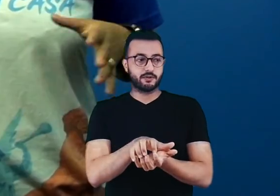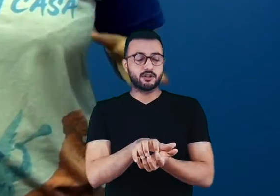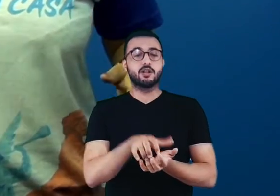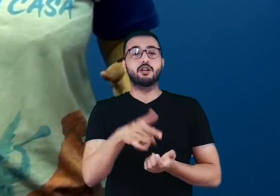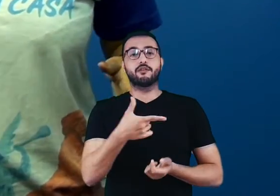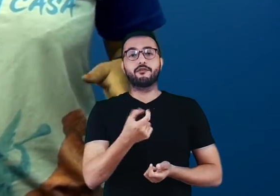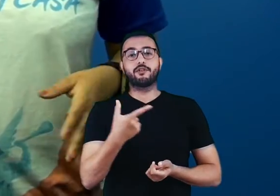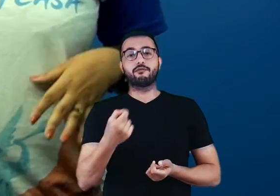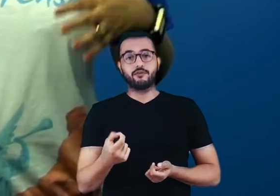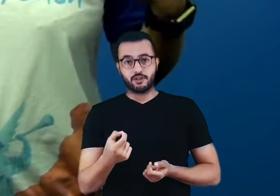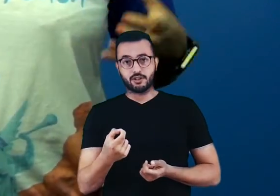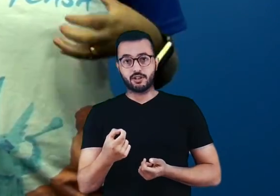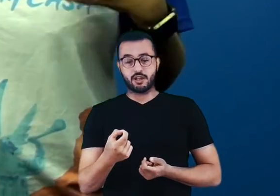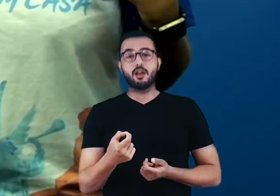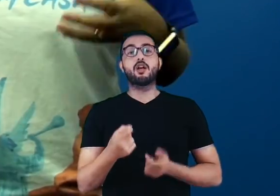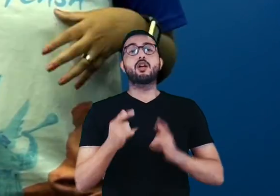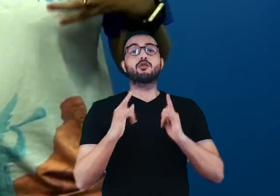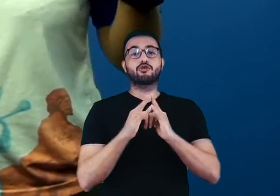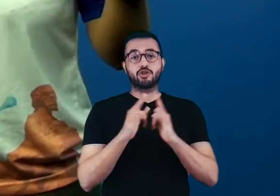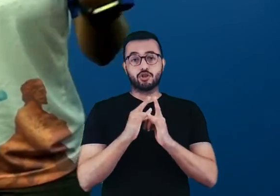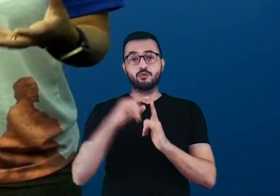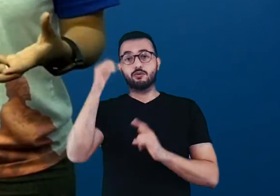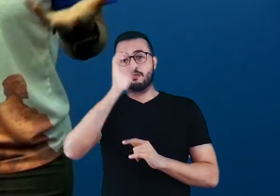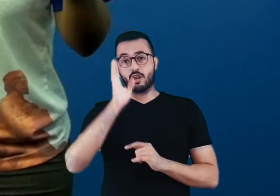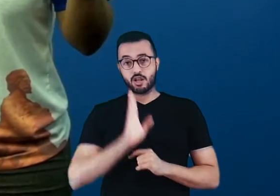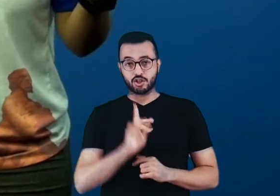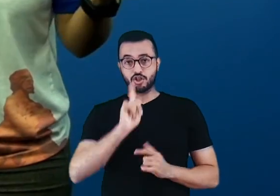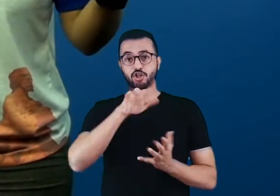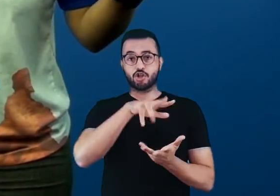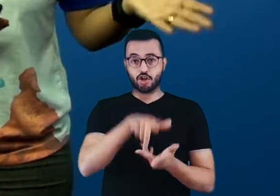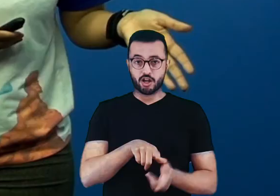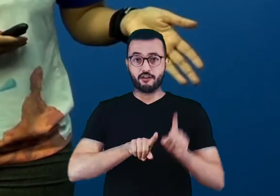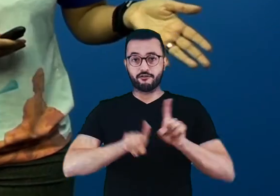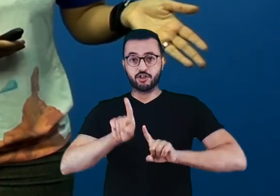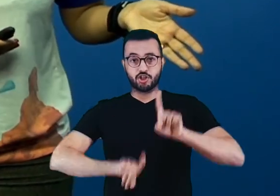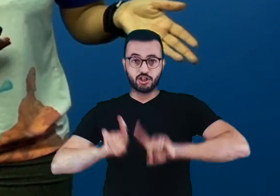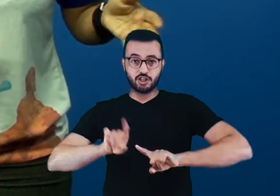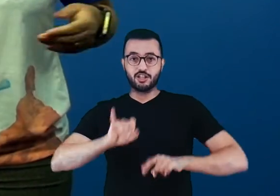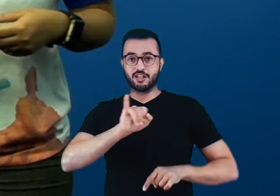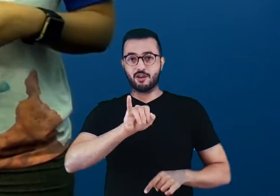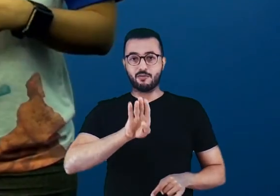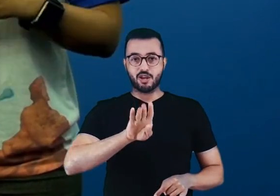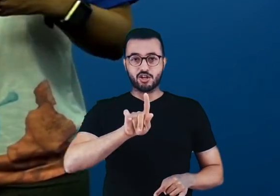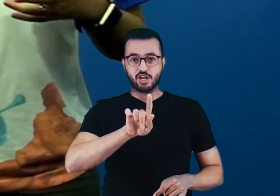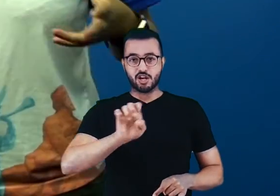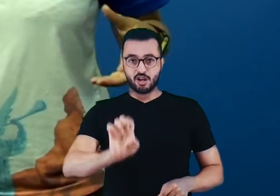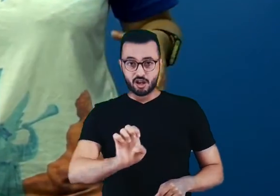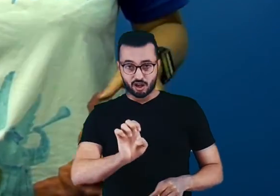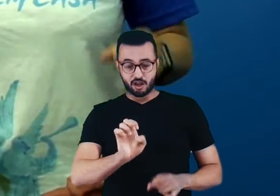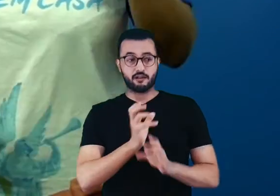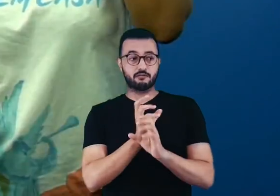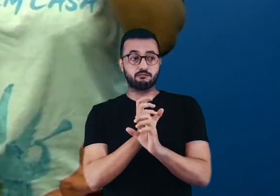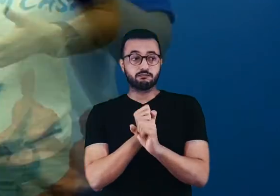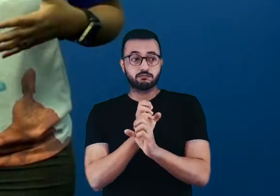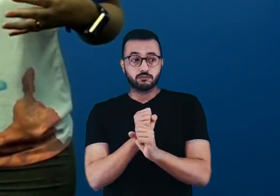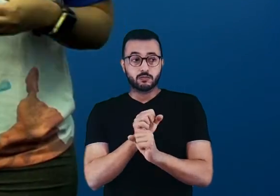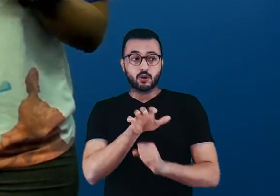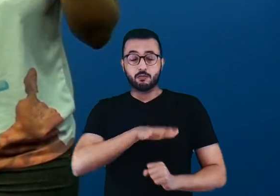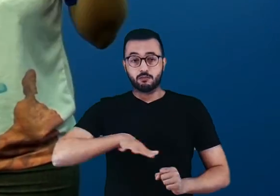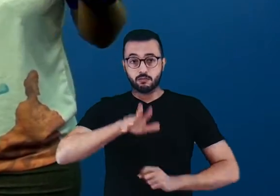Em 2020, o Instituto Brasileiro de Geografia e Estatística, o IBGE, estimou sua população